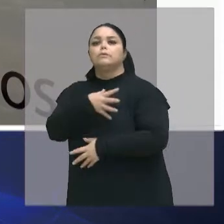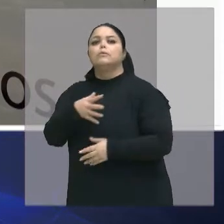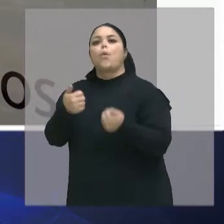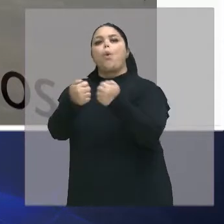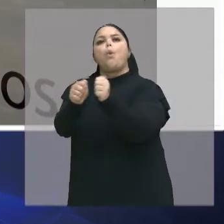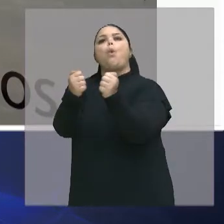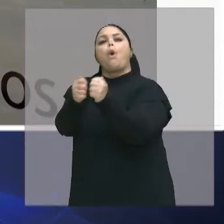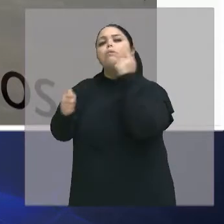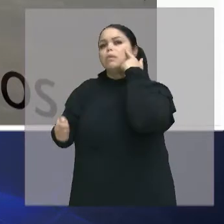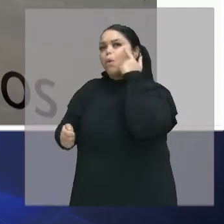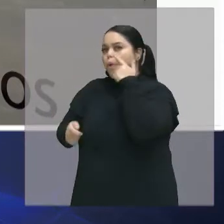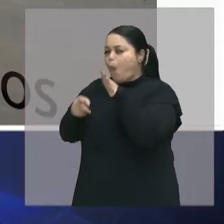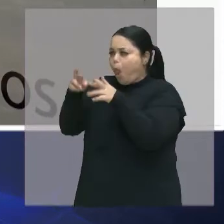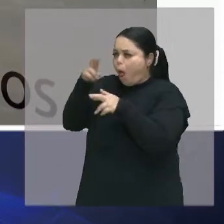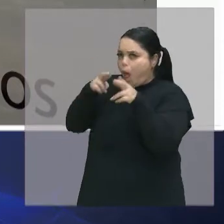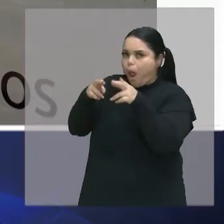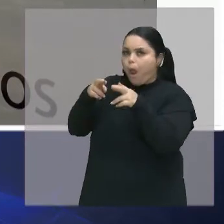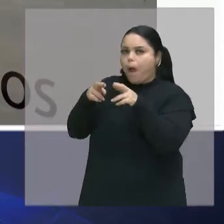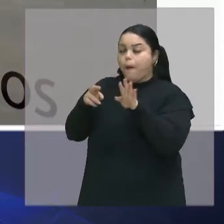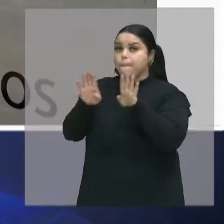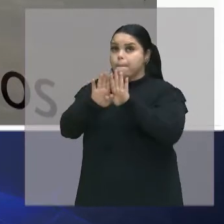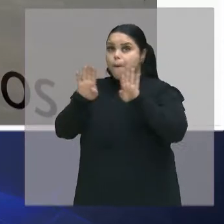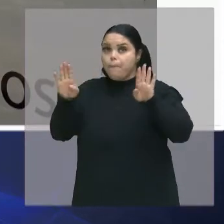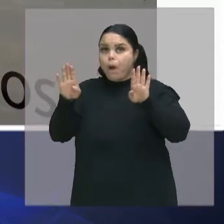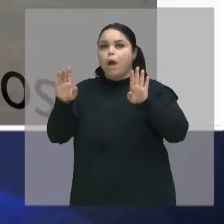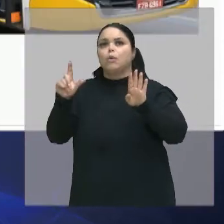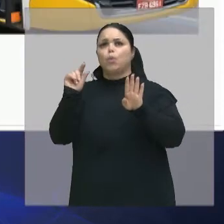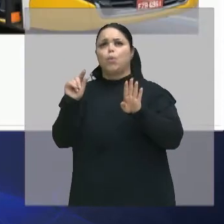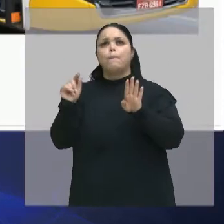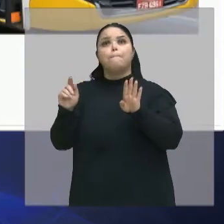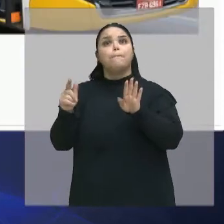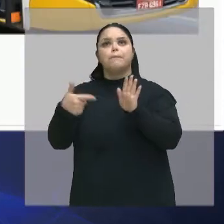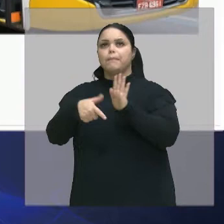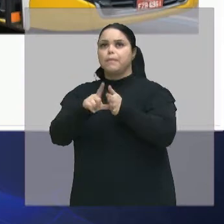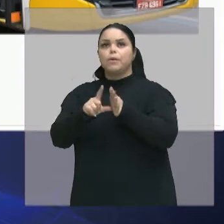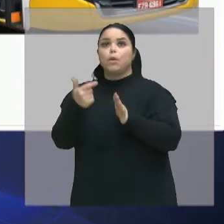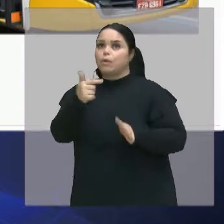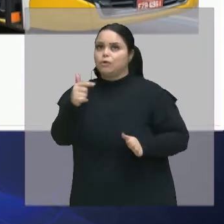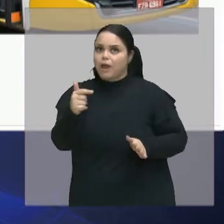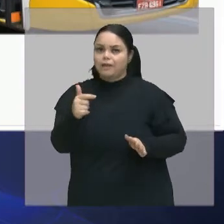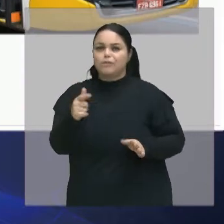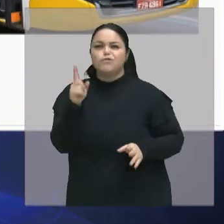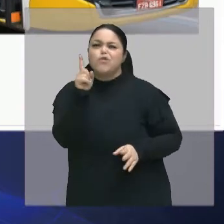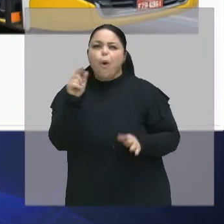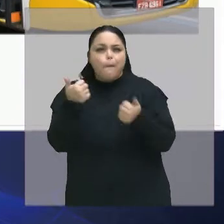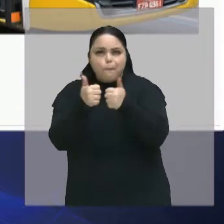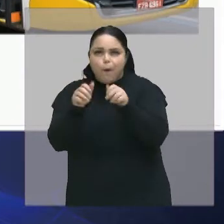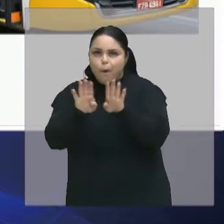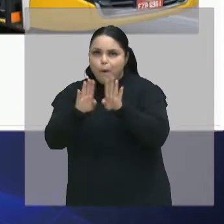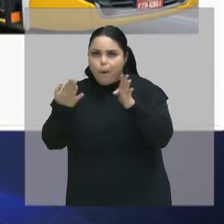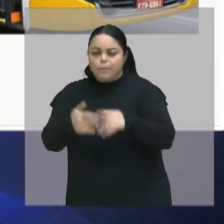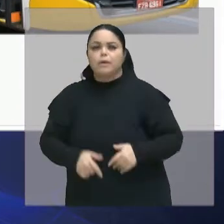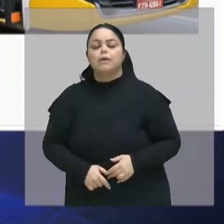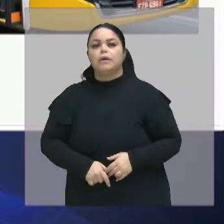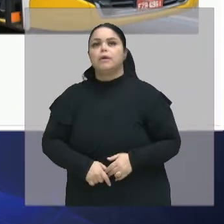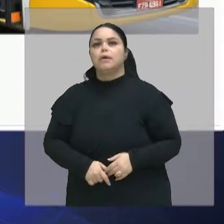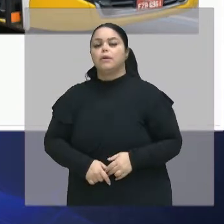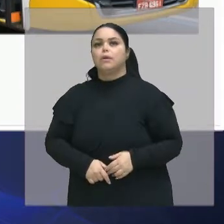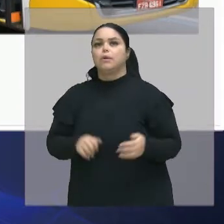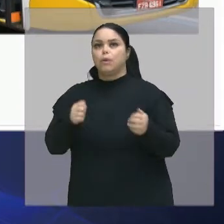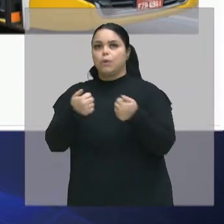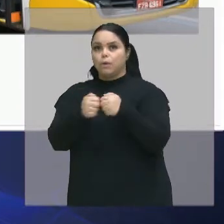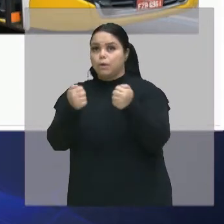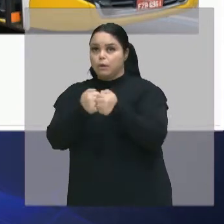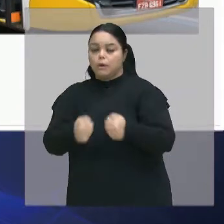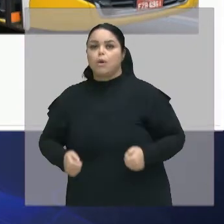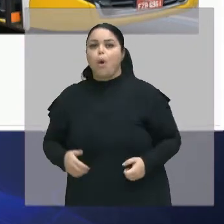ônibus com uma porta a menos. Né? Passa aí, por favor. Além dos veículos, os